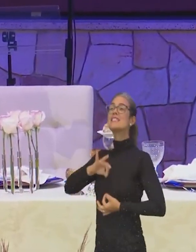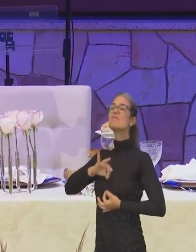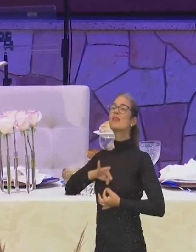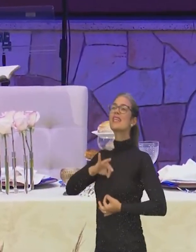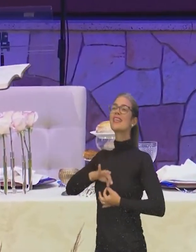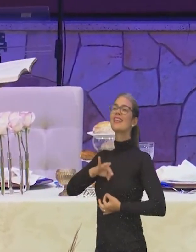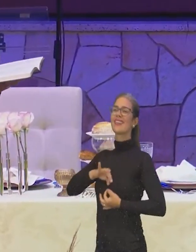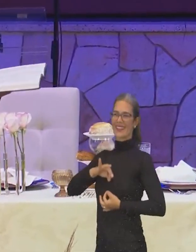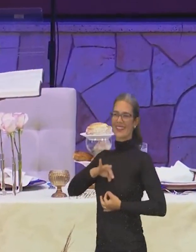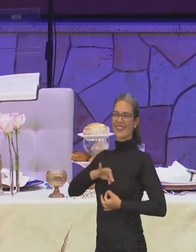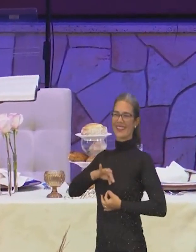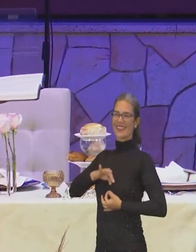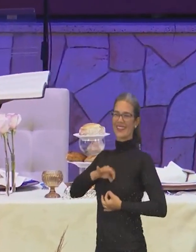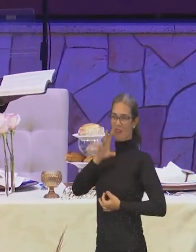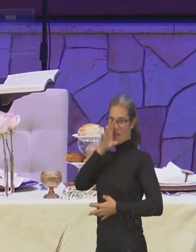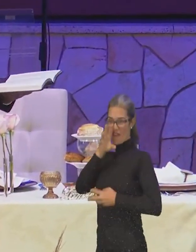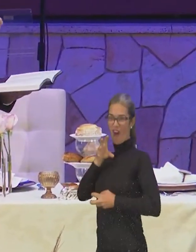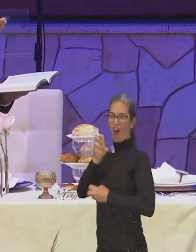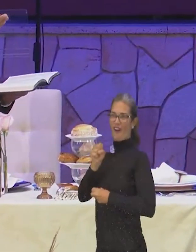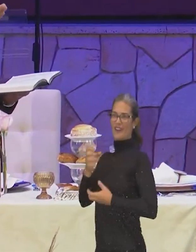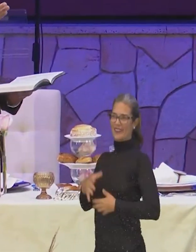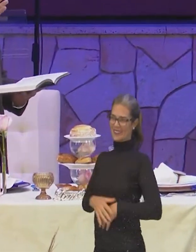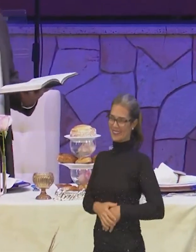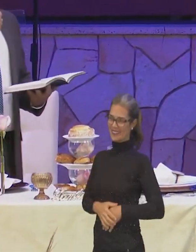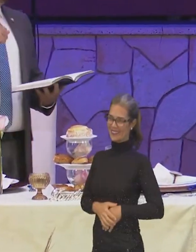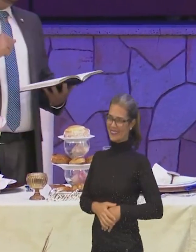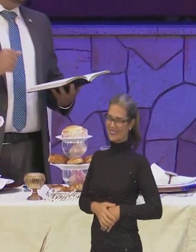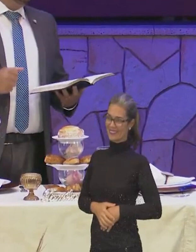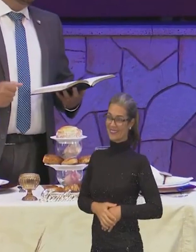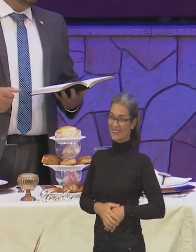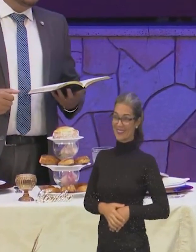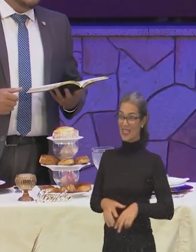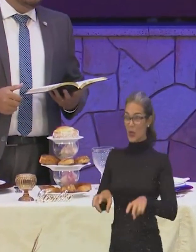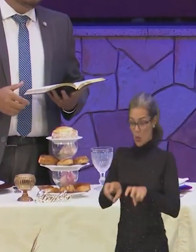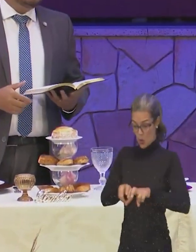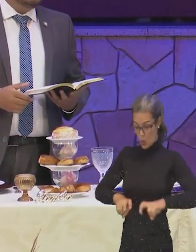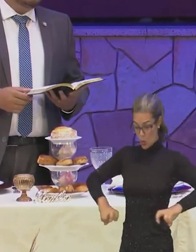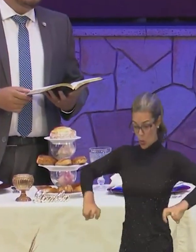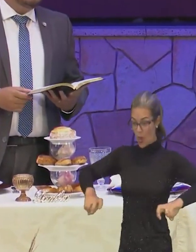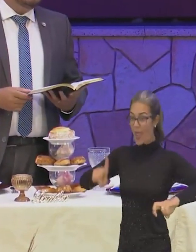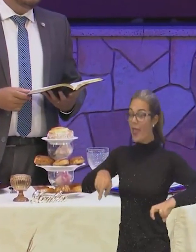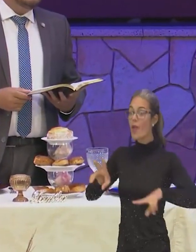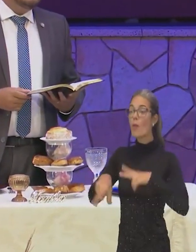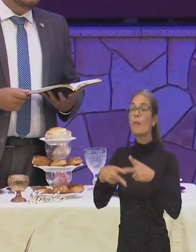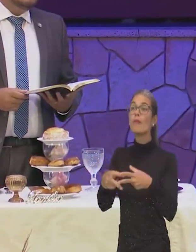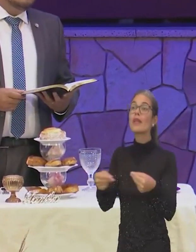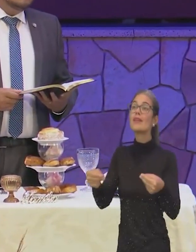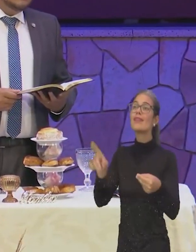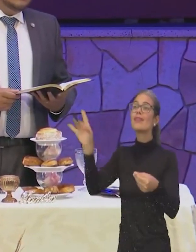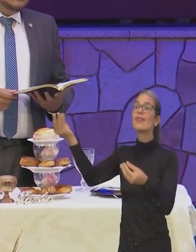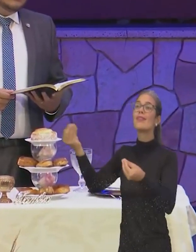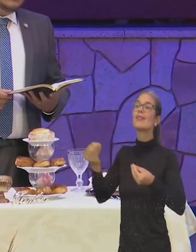Praticar a fé à mesa é uma dádiva, é um presente que Deus nos dá.